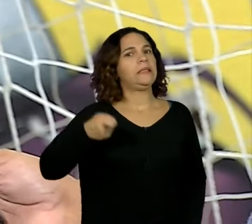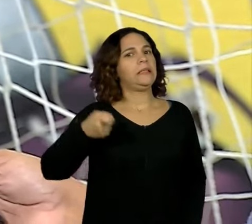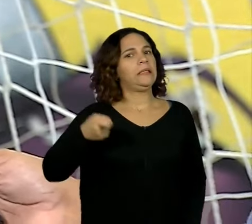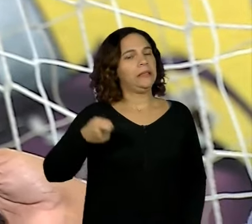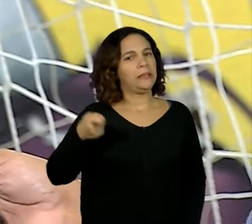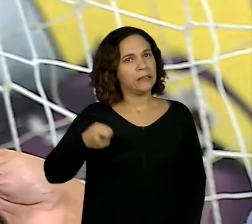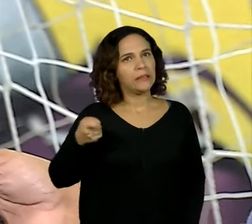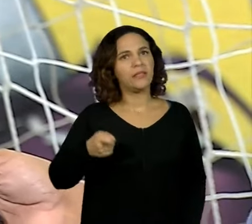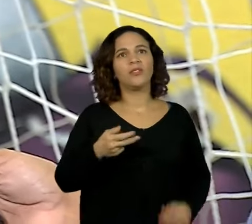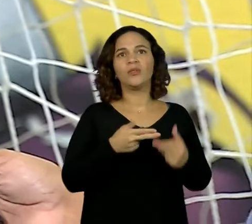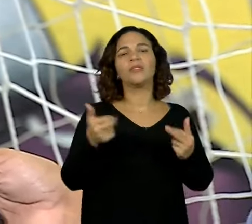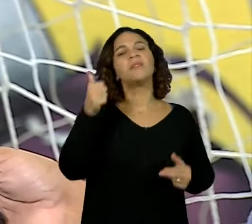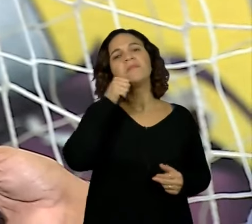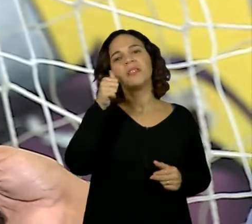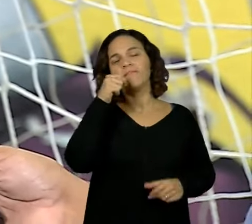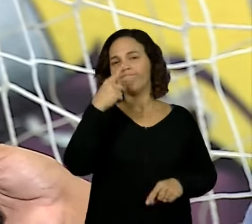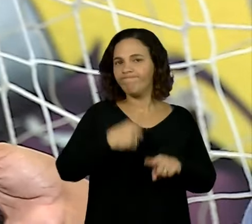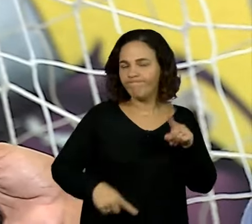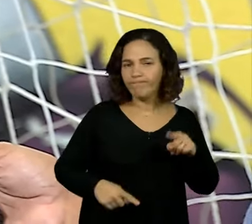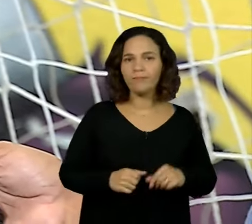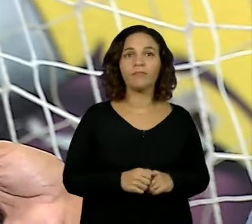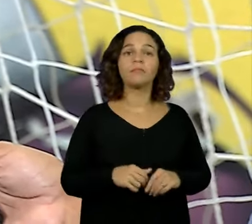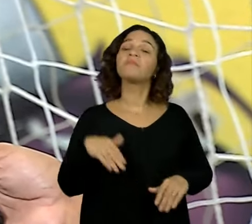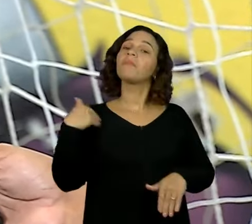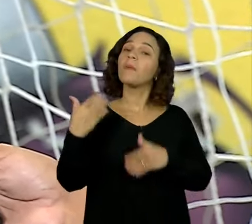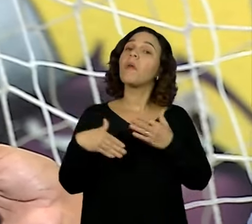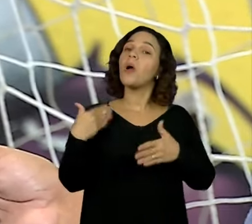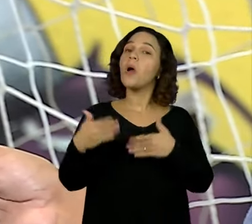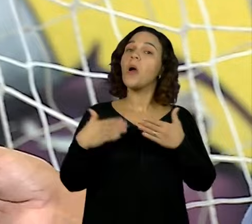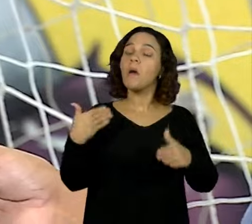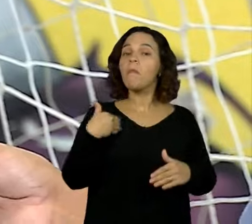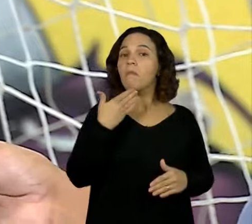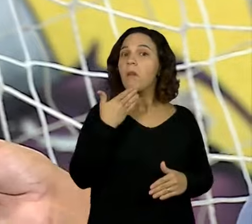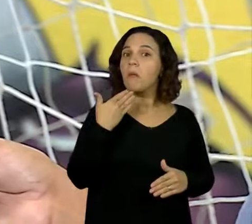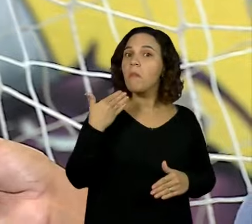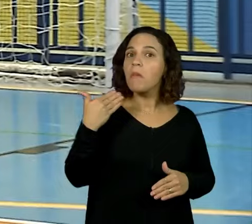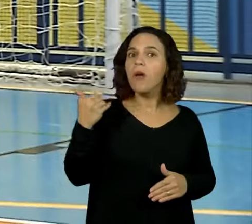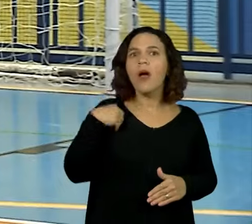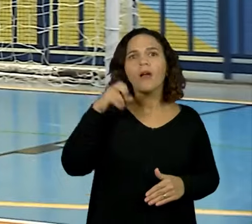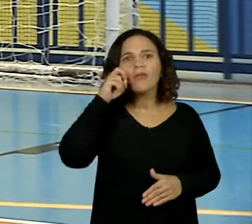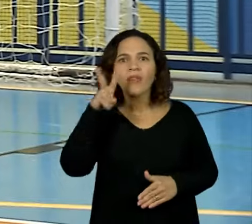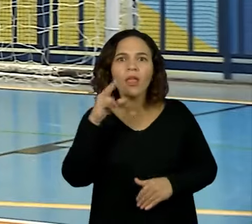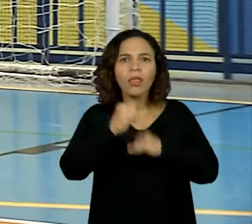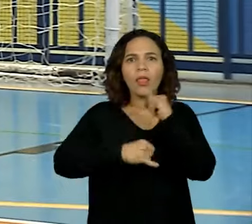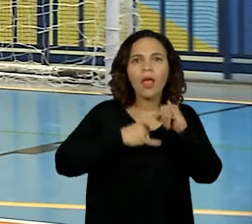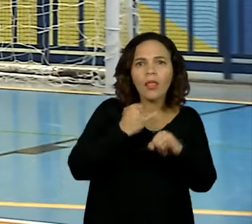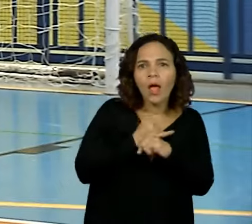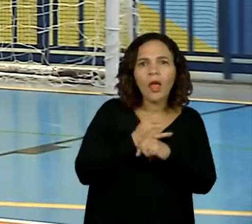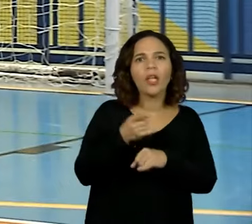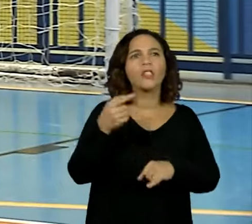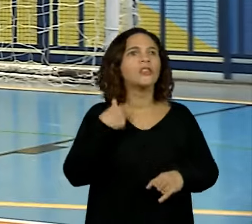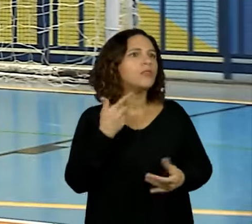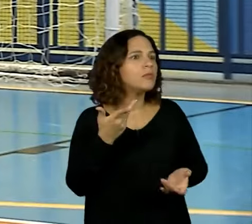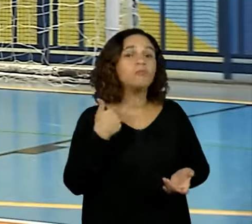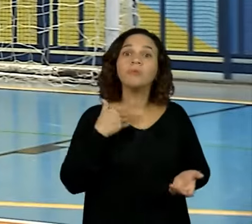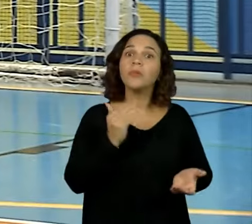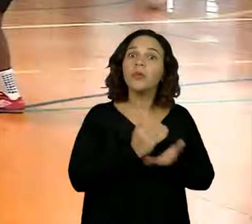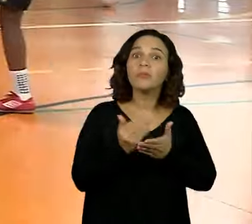nessas coisas de menina jogar bola. Depois de um tempo, eu fui melhorando, vendo vídeo na internet e comecei a catar bem no